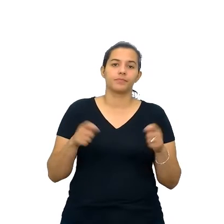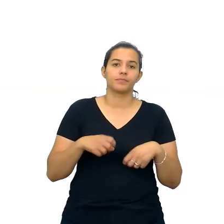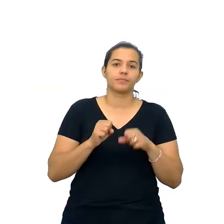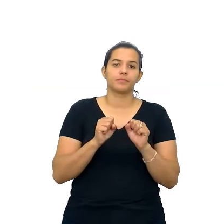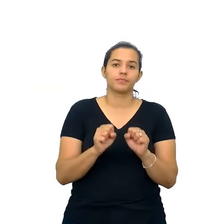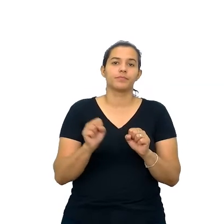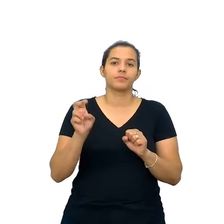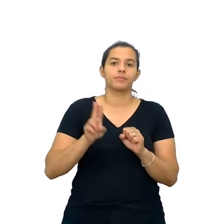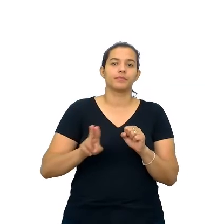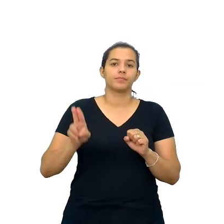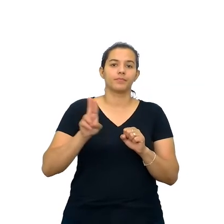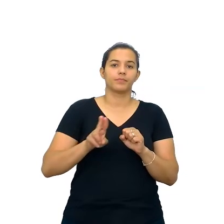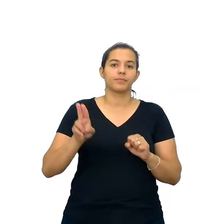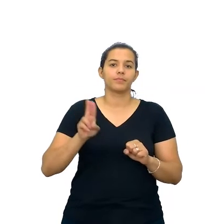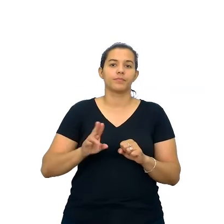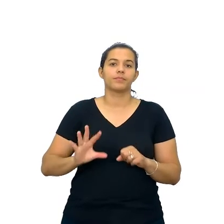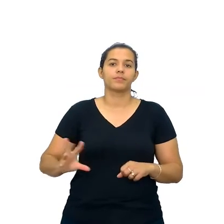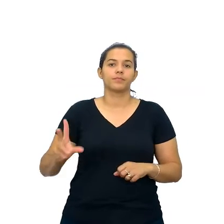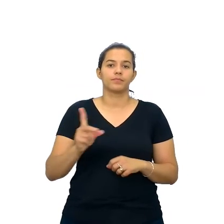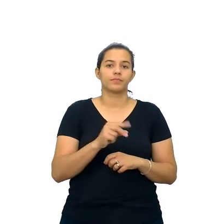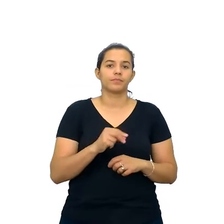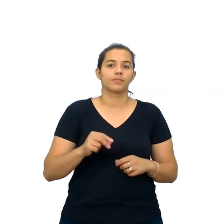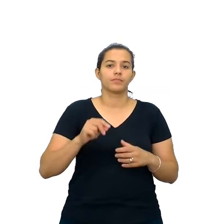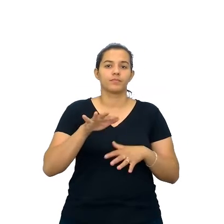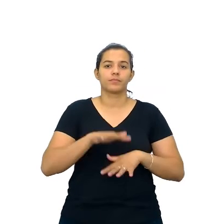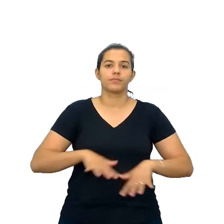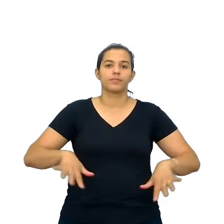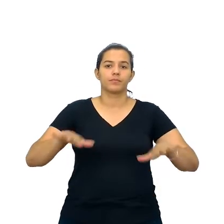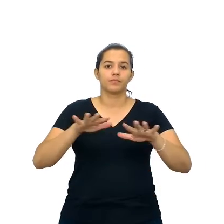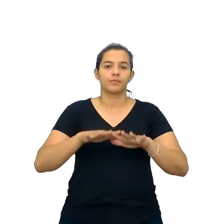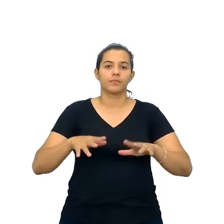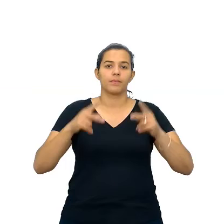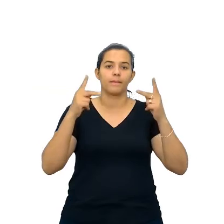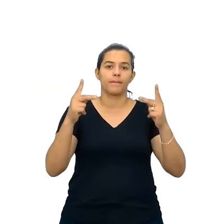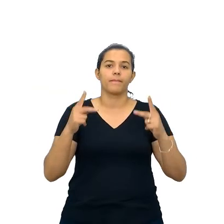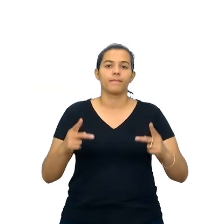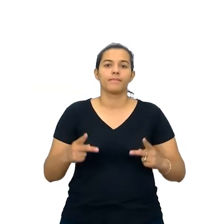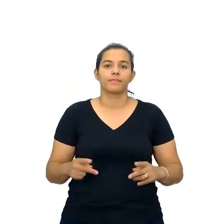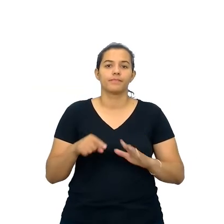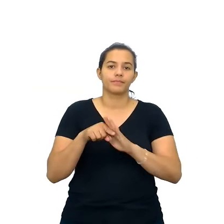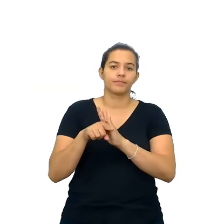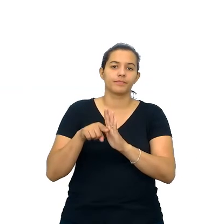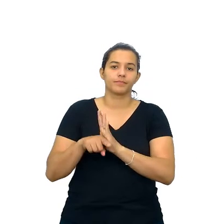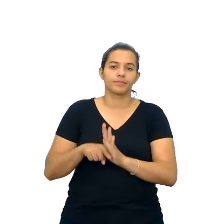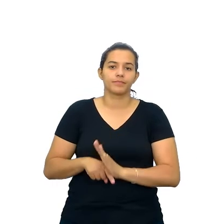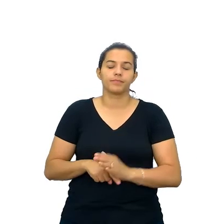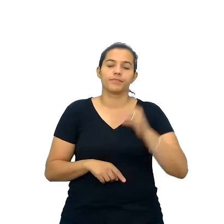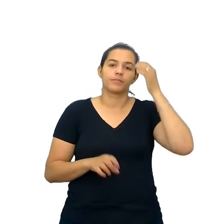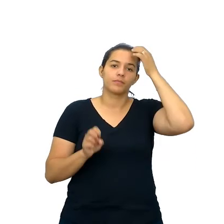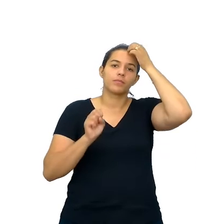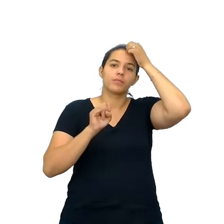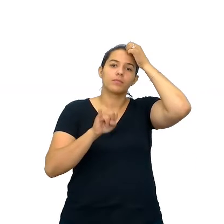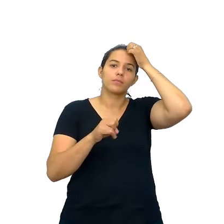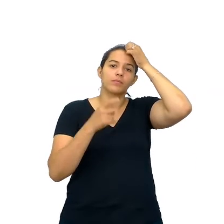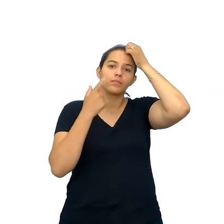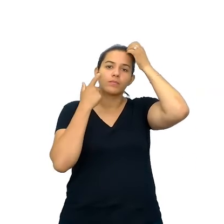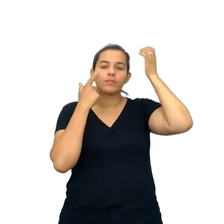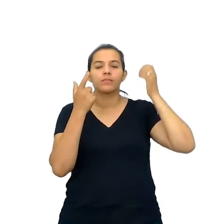ser utilizados em ladrilhamento, generalizando padrões observados. Se nós observarmos